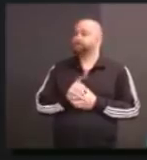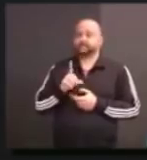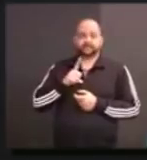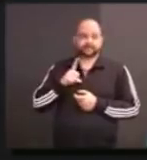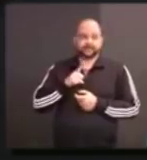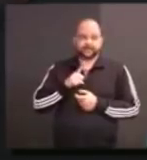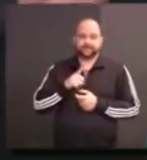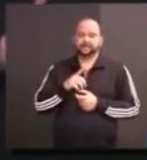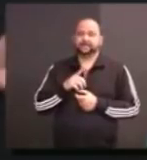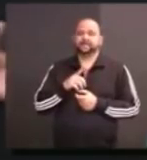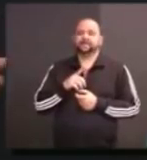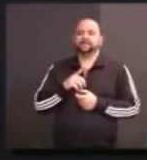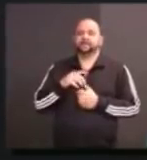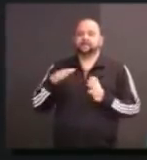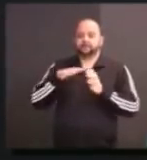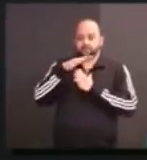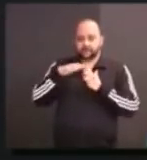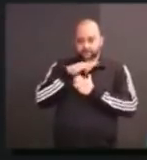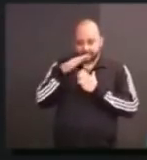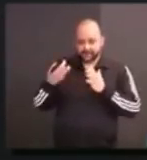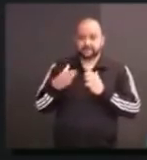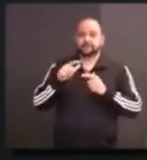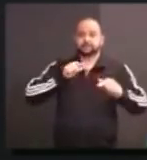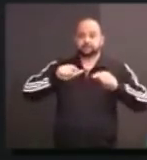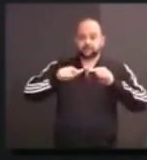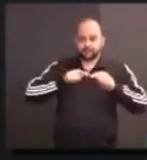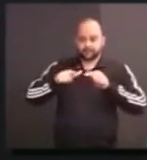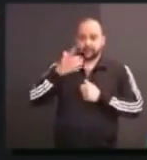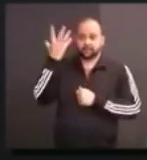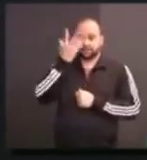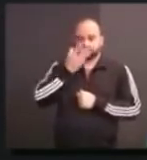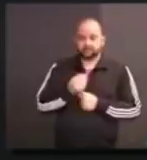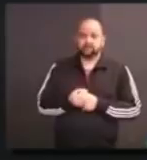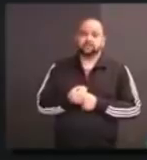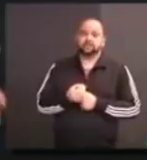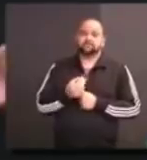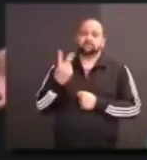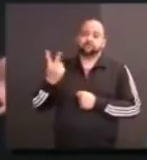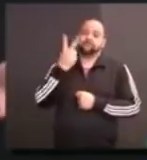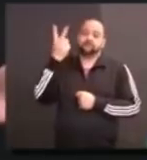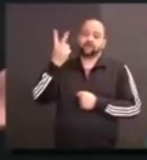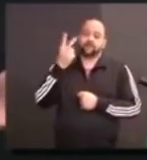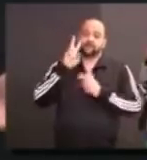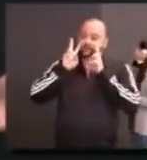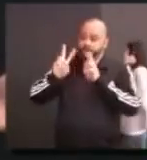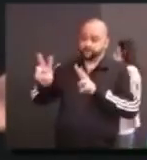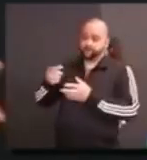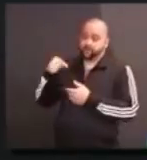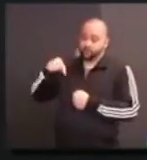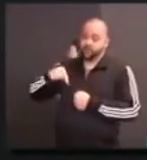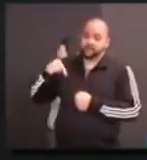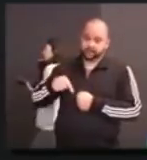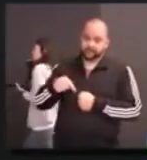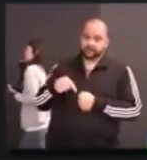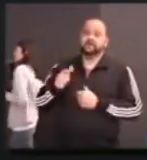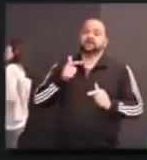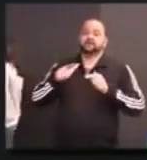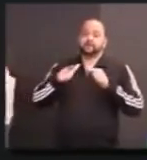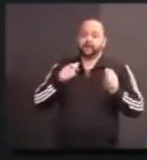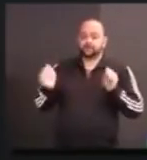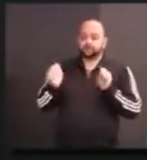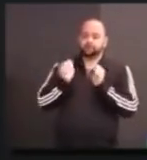Trata-se de uma empresa, de um trabalho espiritualista de grande valor, como nós vimos aqui. Trabalhando junto